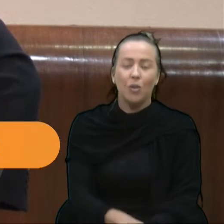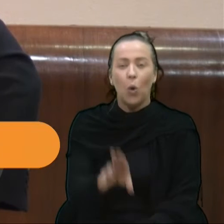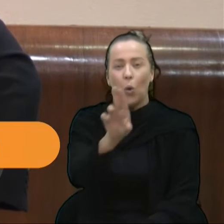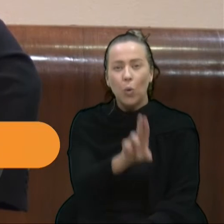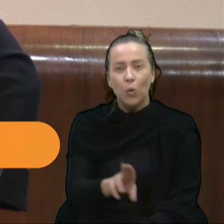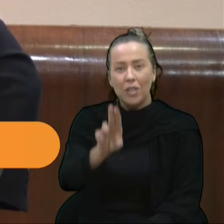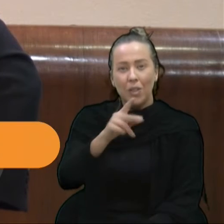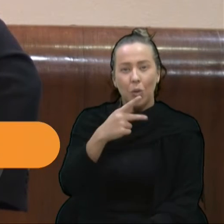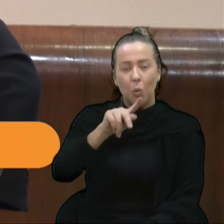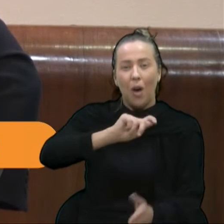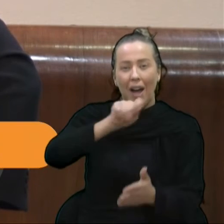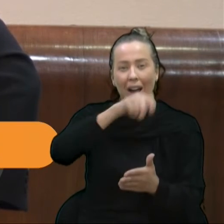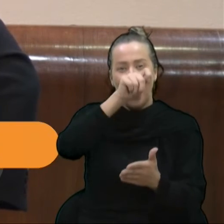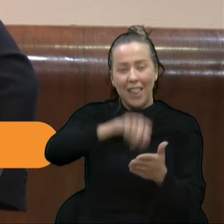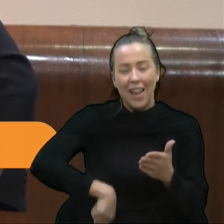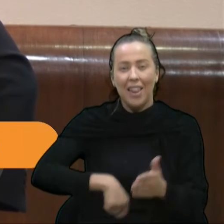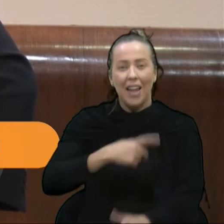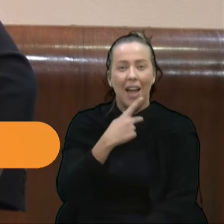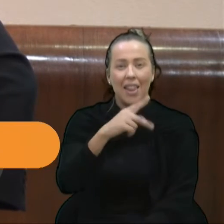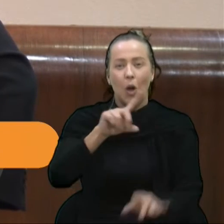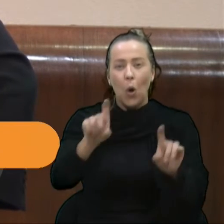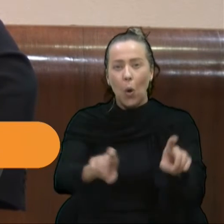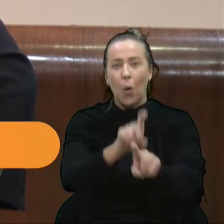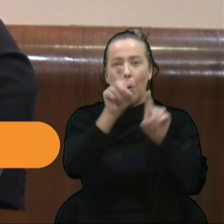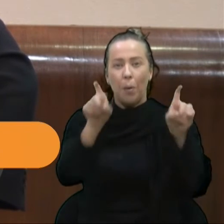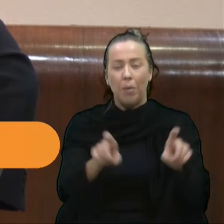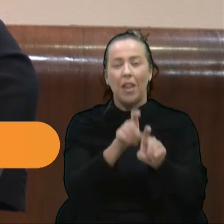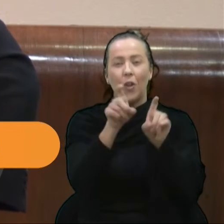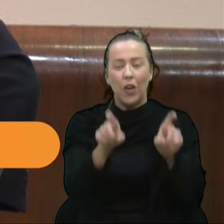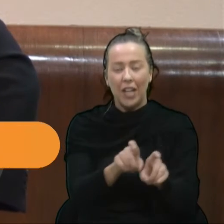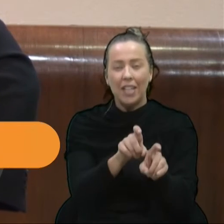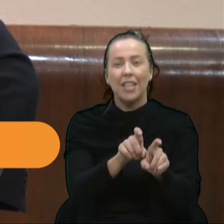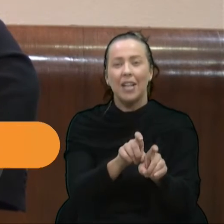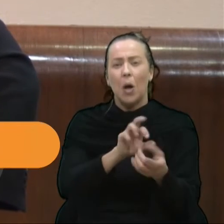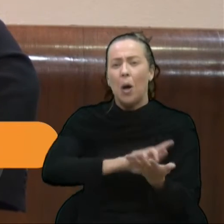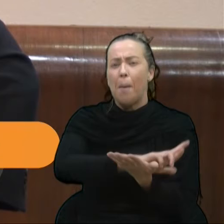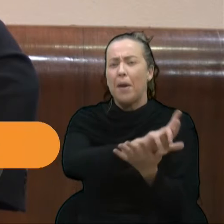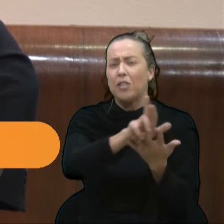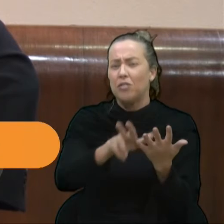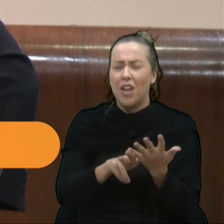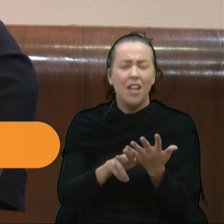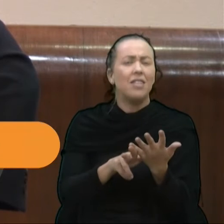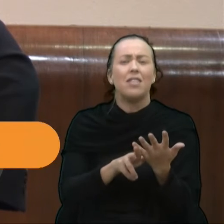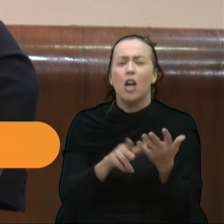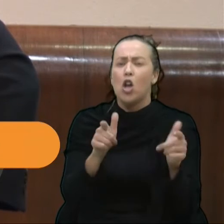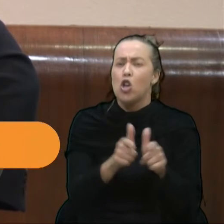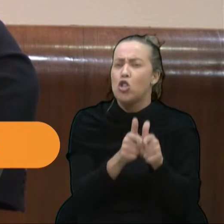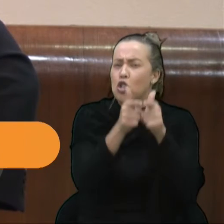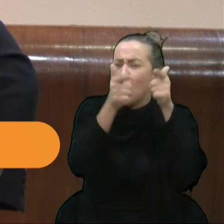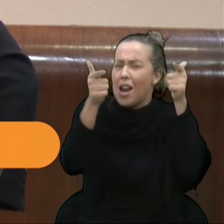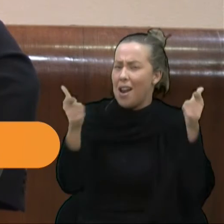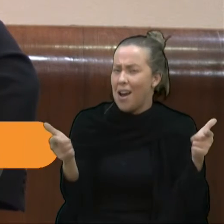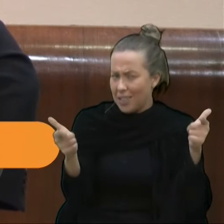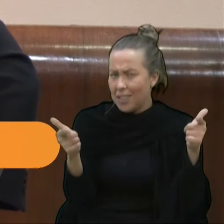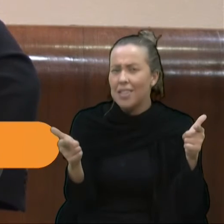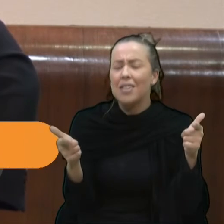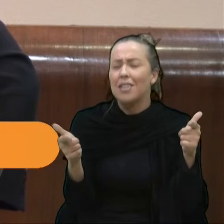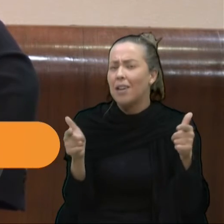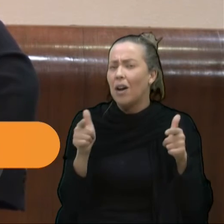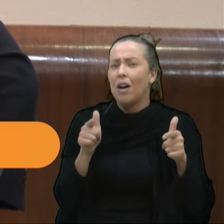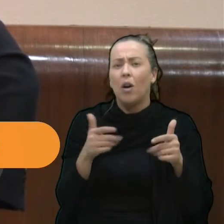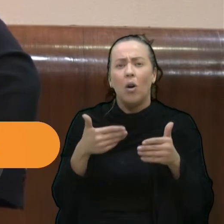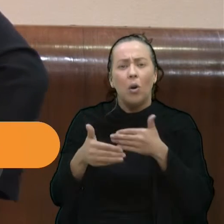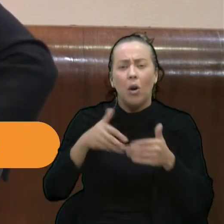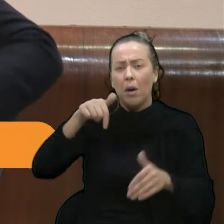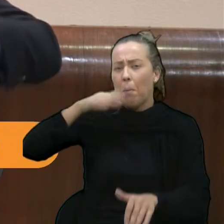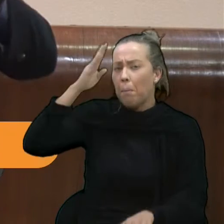sua caneta, da sua escrita, do seu computador, para vários e centenas de jornais, sejam eles aqui